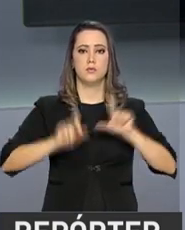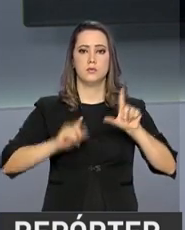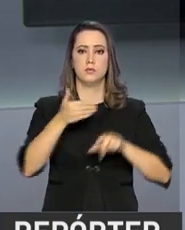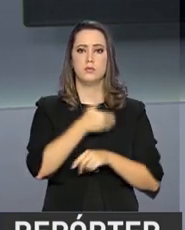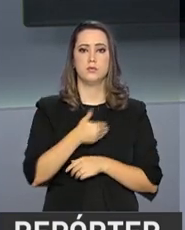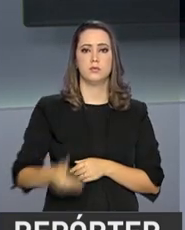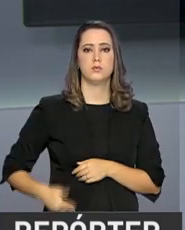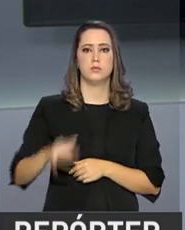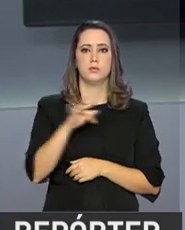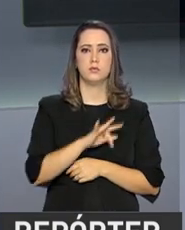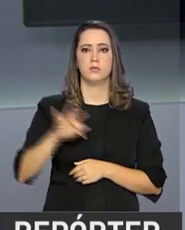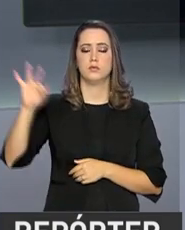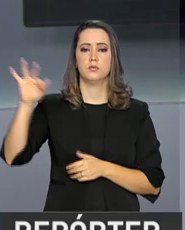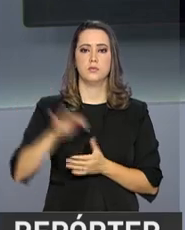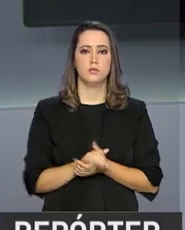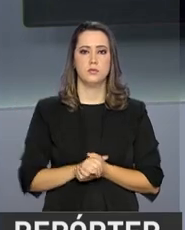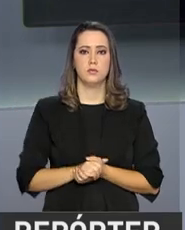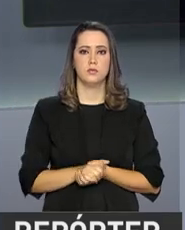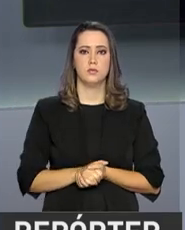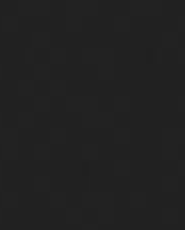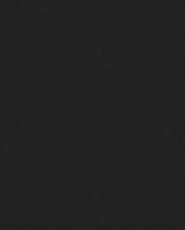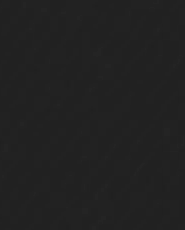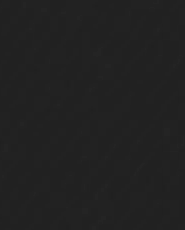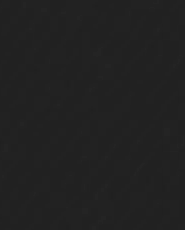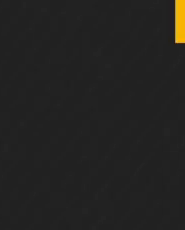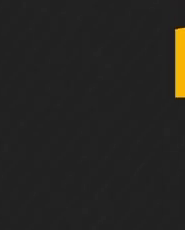na nbr a tv do governo federal